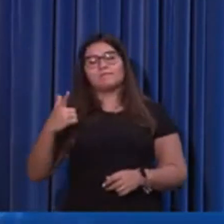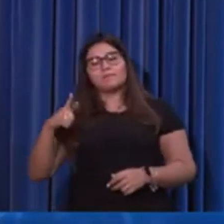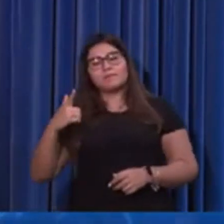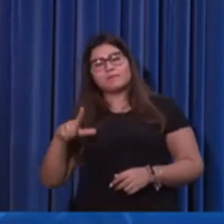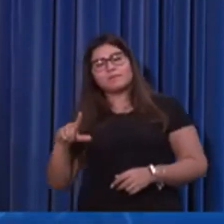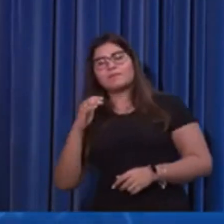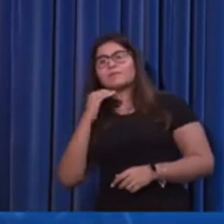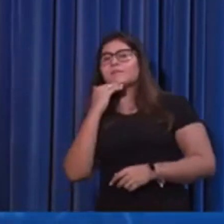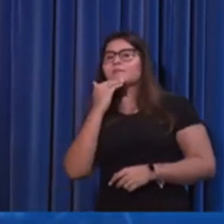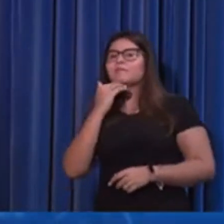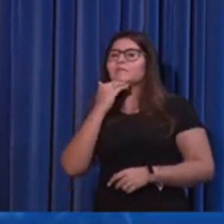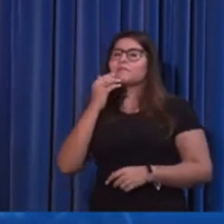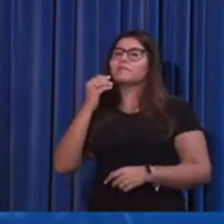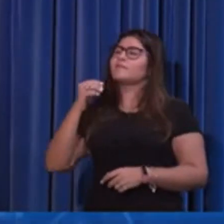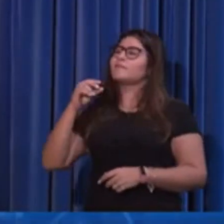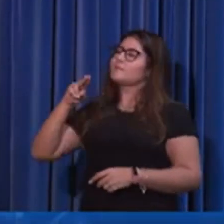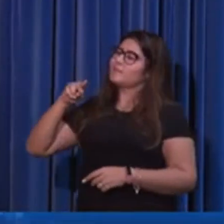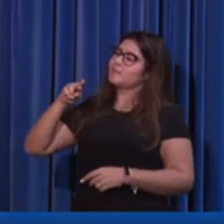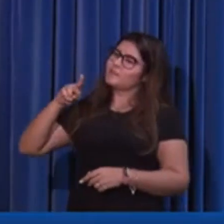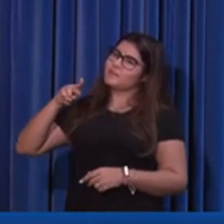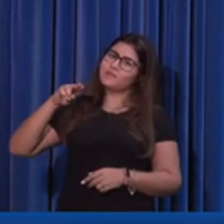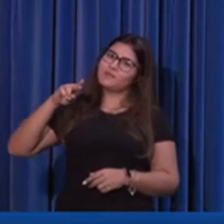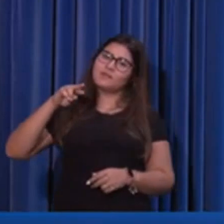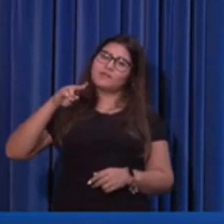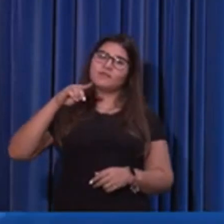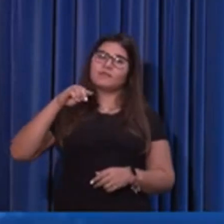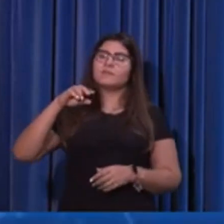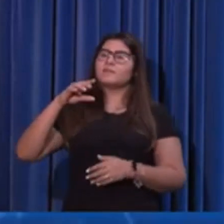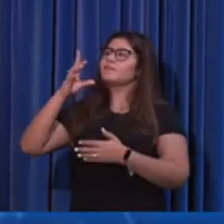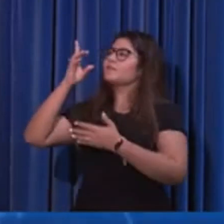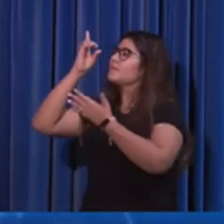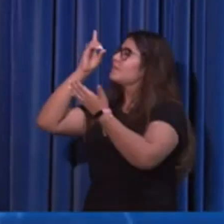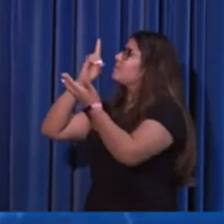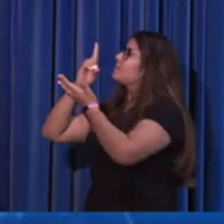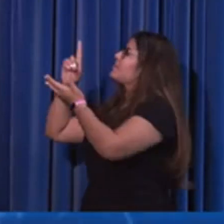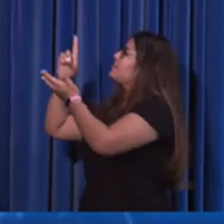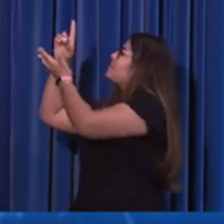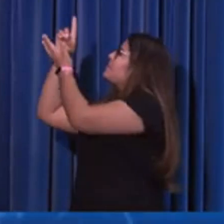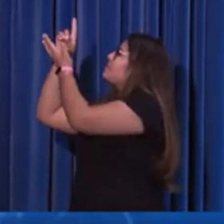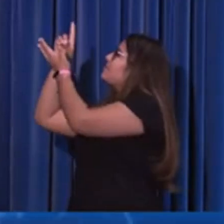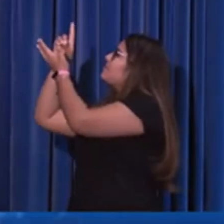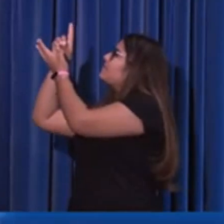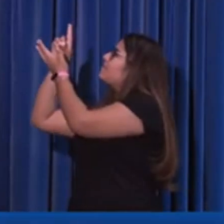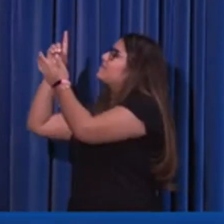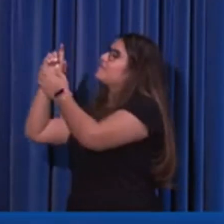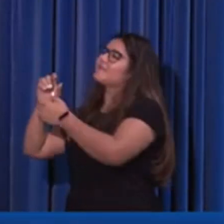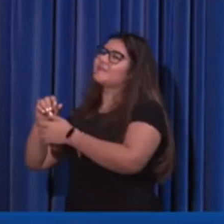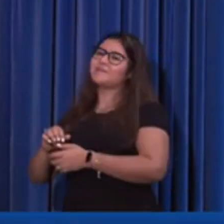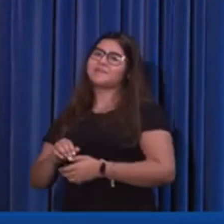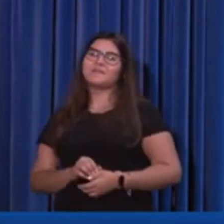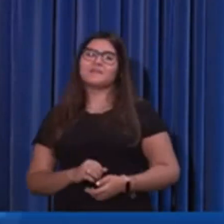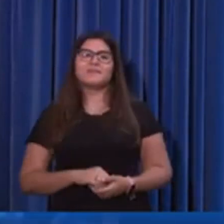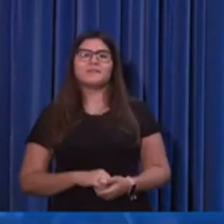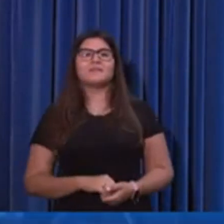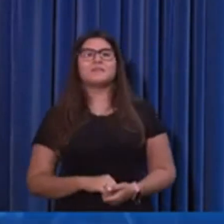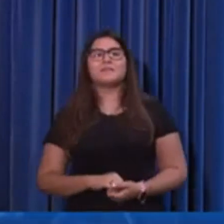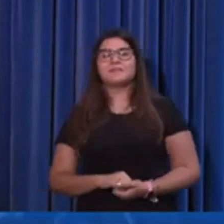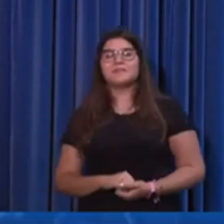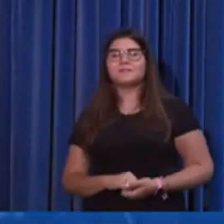há outro igual a ti.